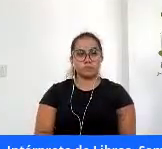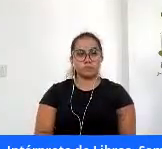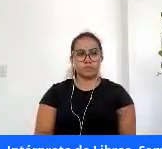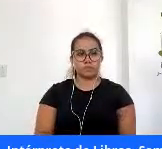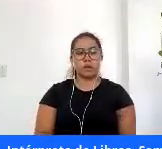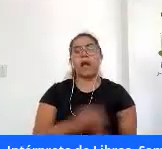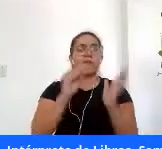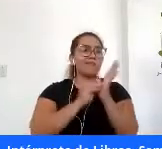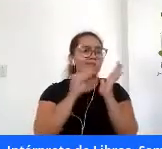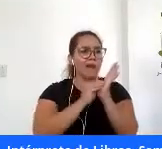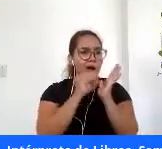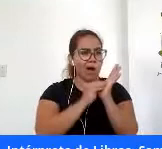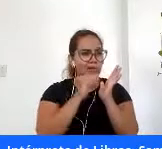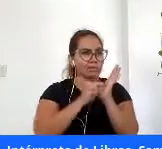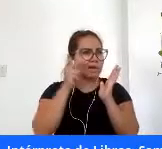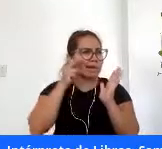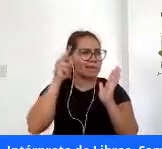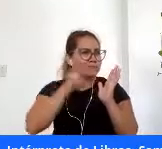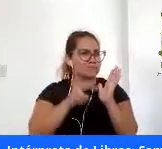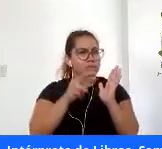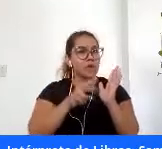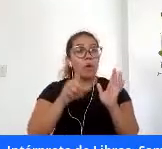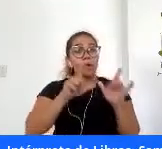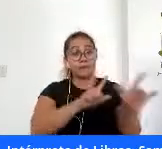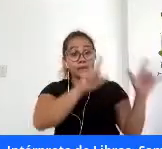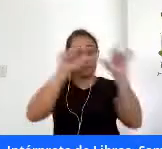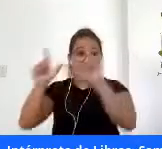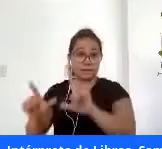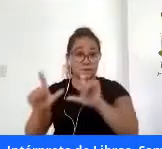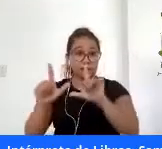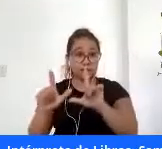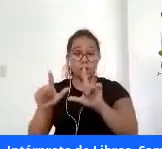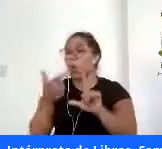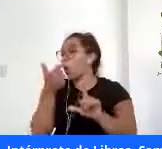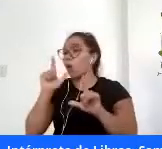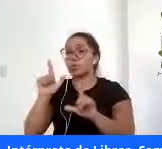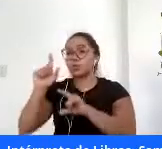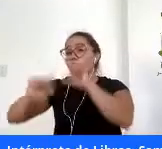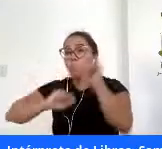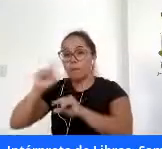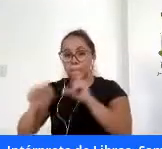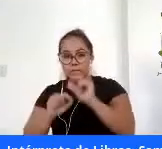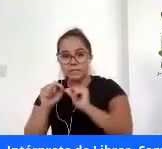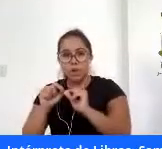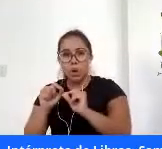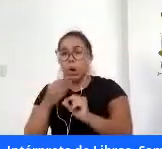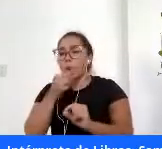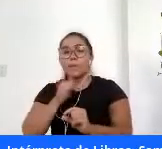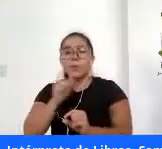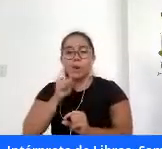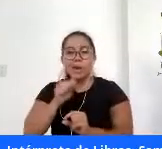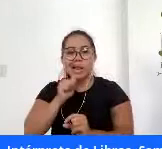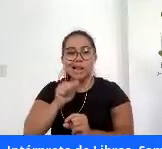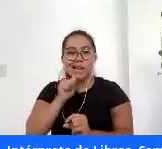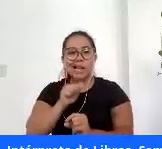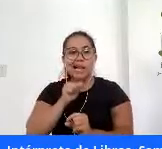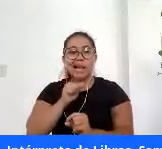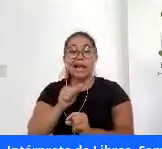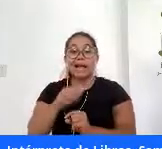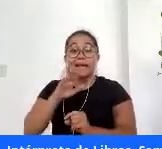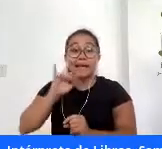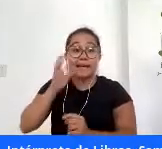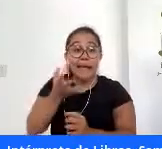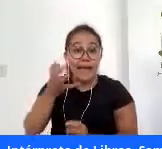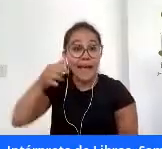falta de visão, né? E aqui um segundo caso mostrando uma opção, né? Que você, na verdade, está inibindo os